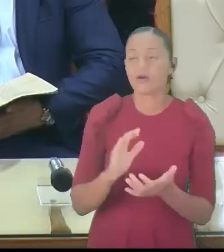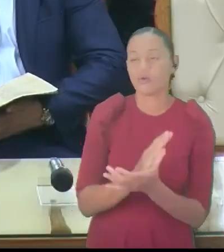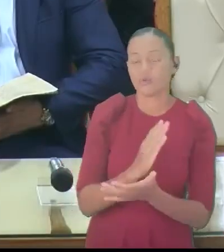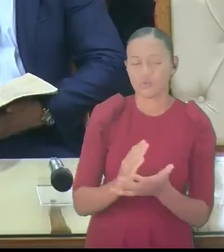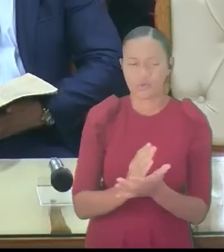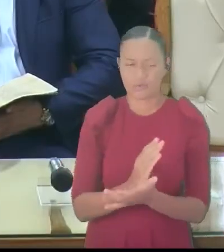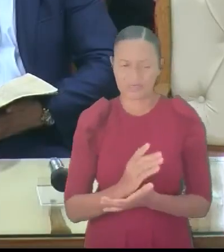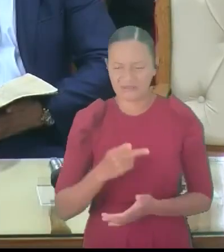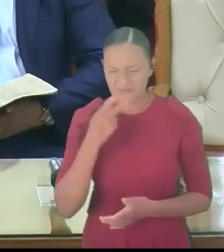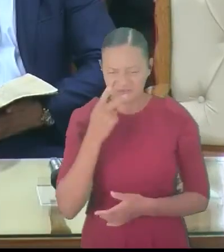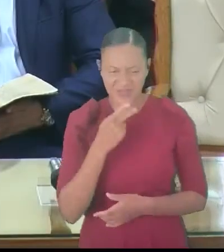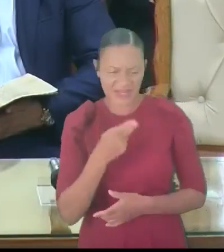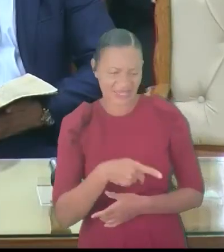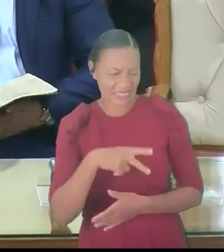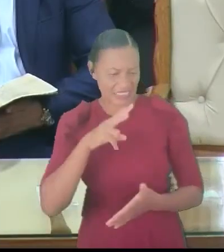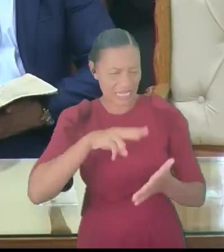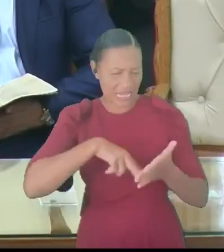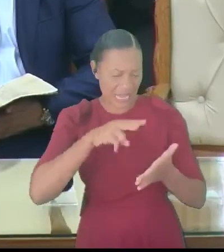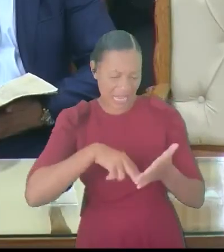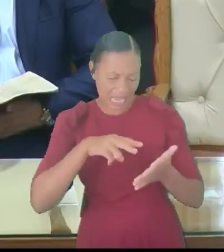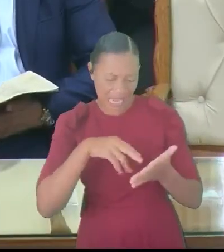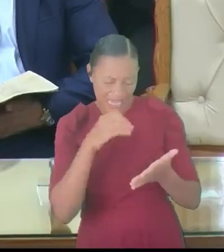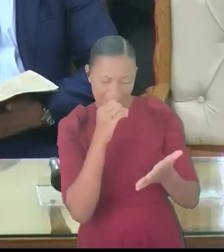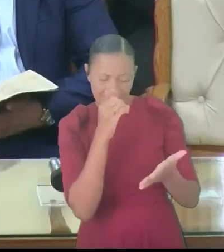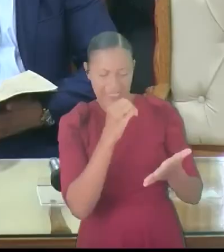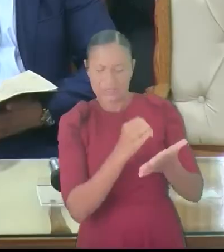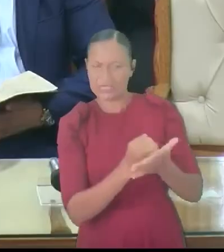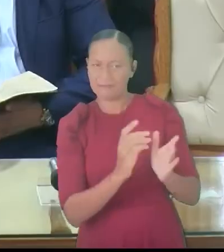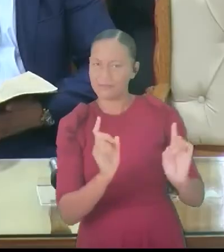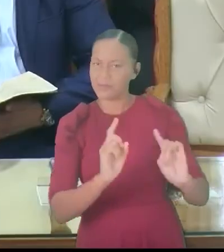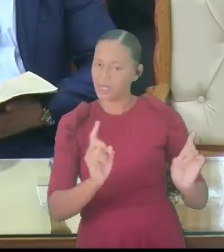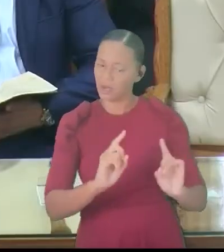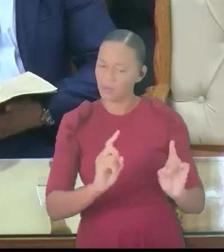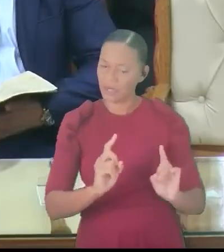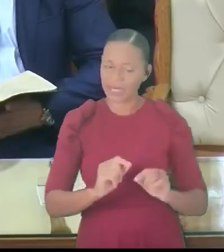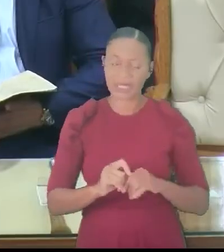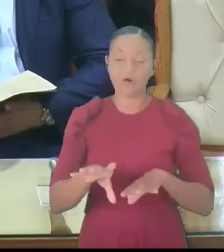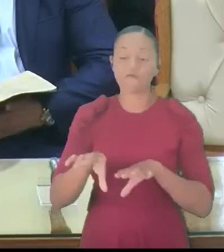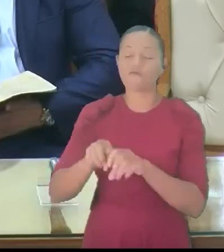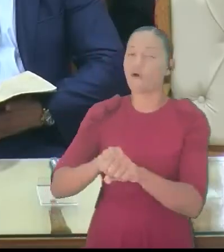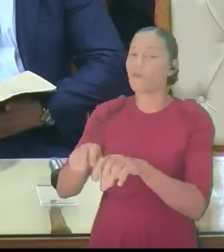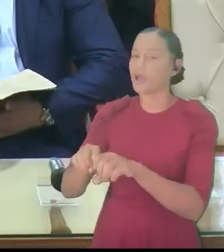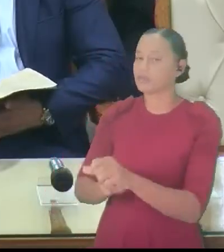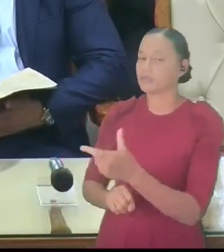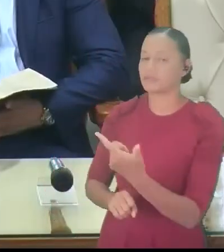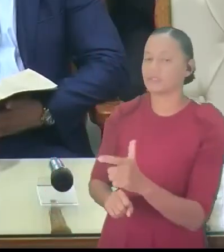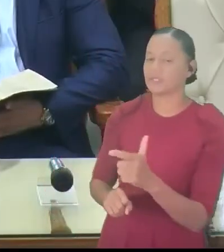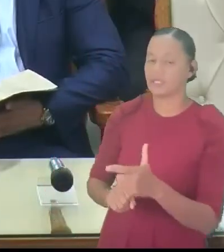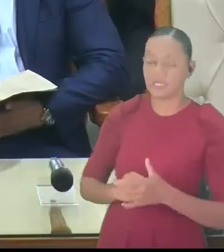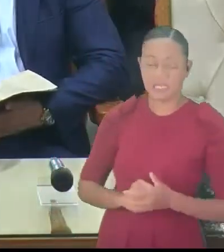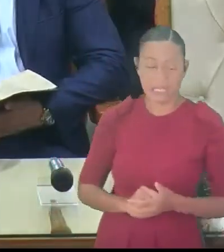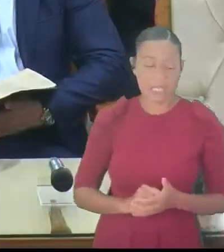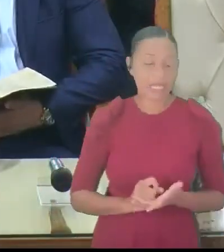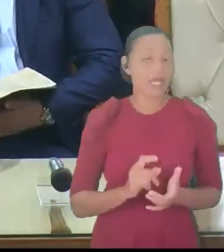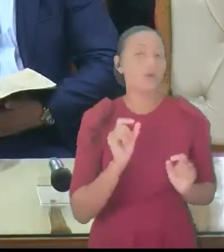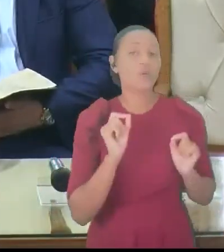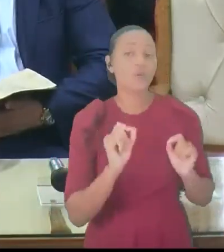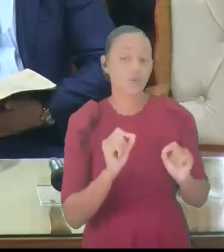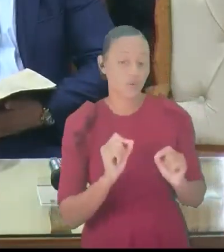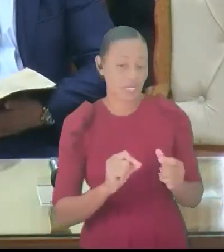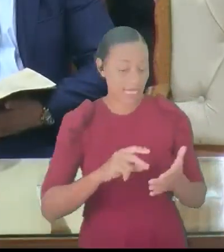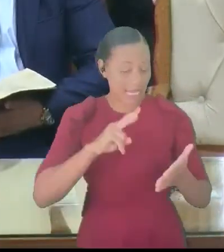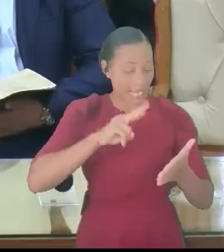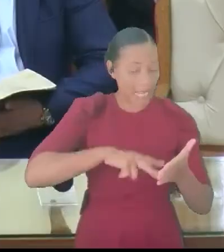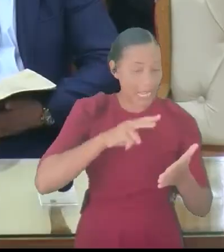era analfabeto? Não, ele era iletrado. Há uma diferença entre iletrado e